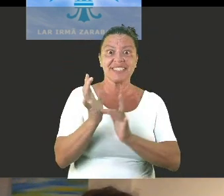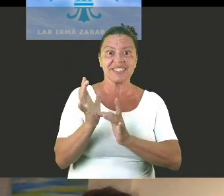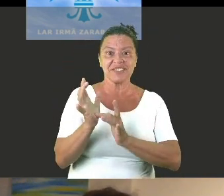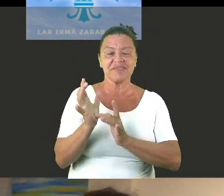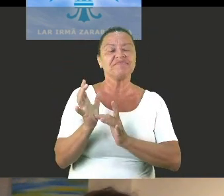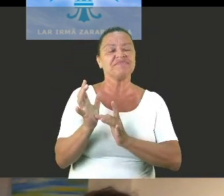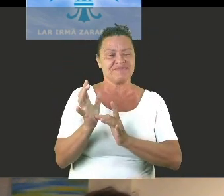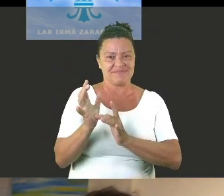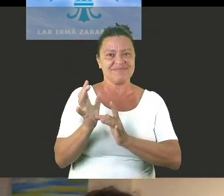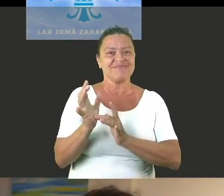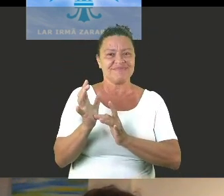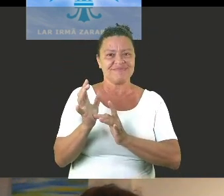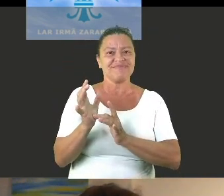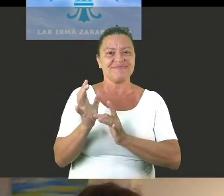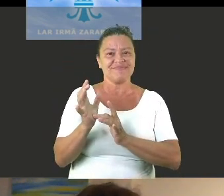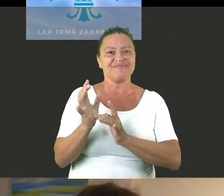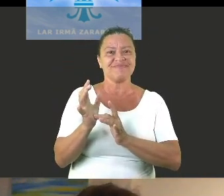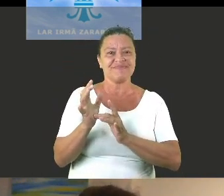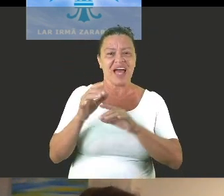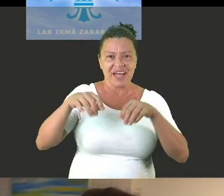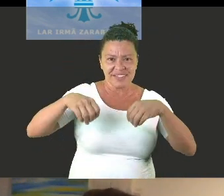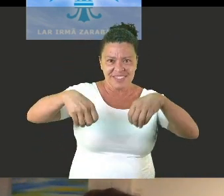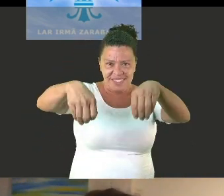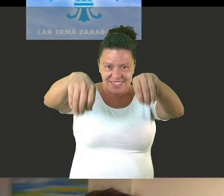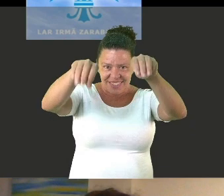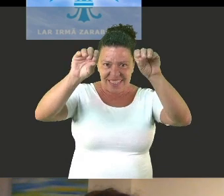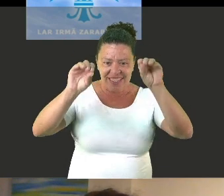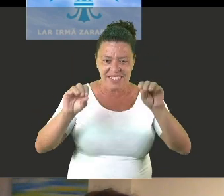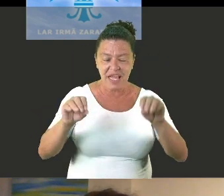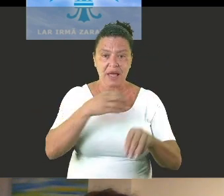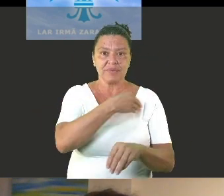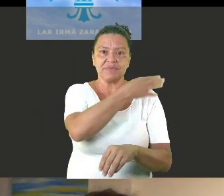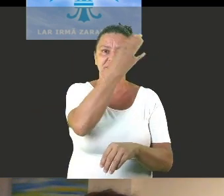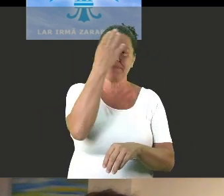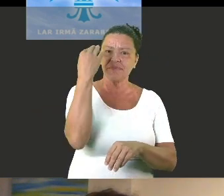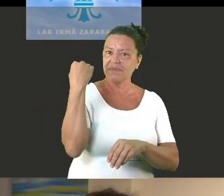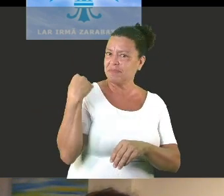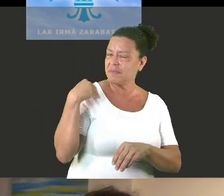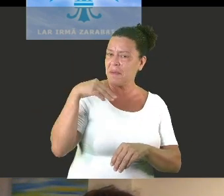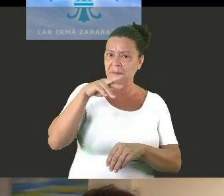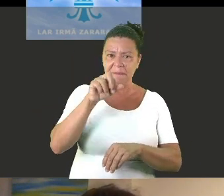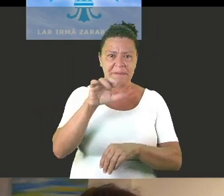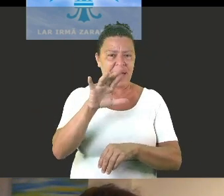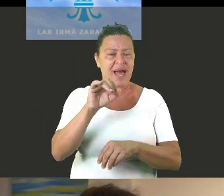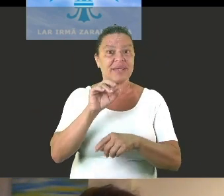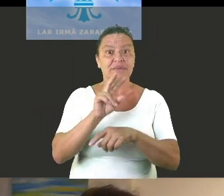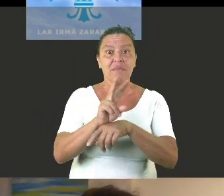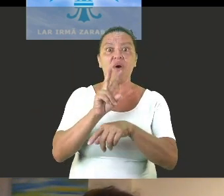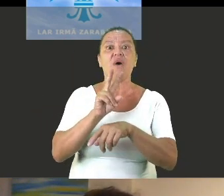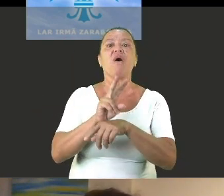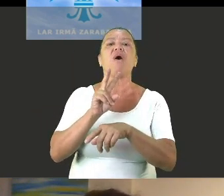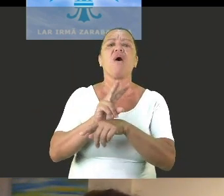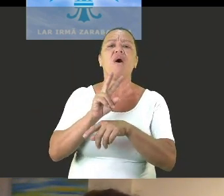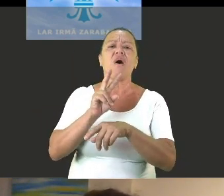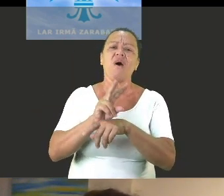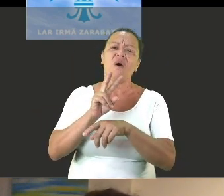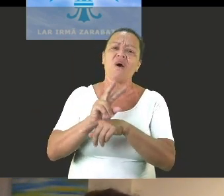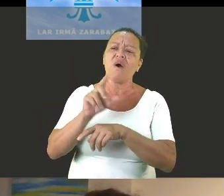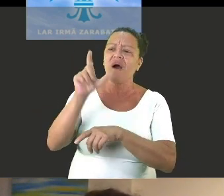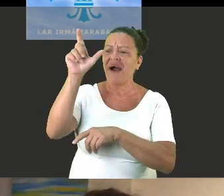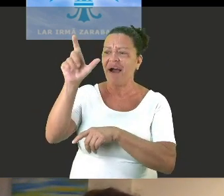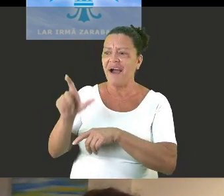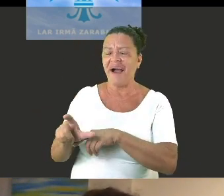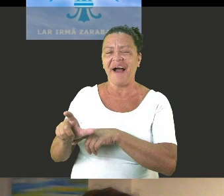Jesus, sob o manto da Mãe Santíssima, com a proteção da nossa querida benfeitora,